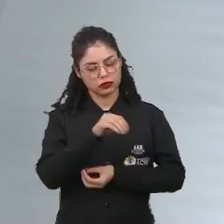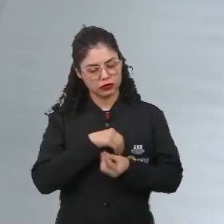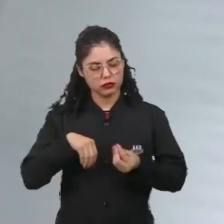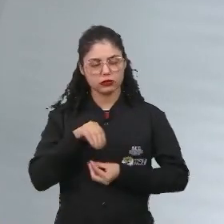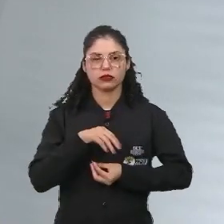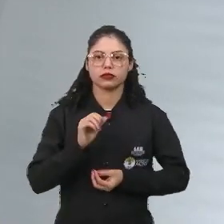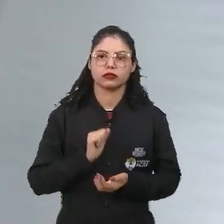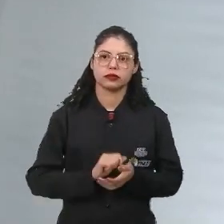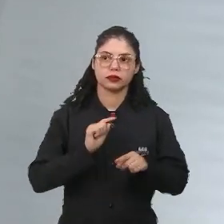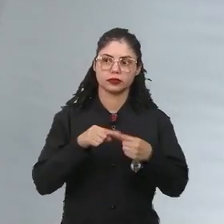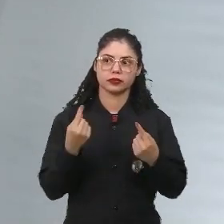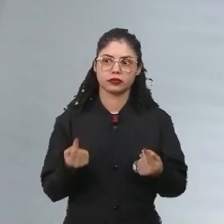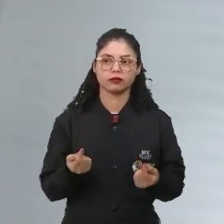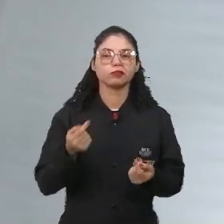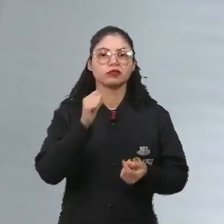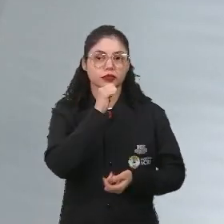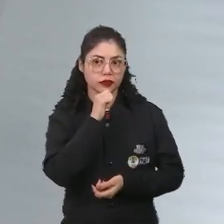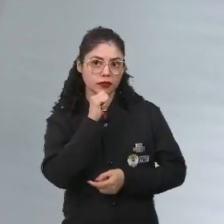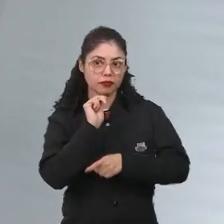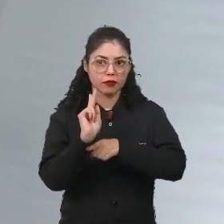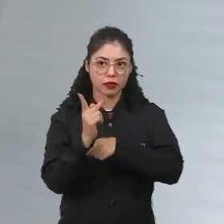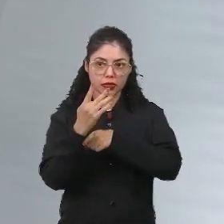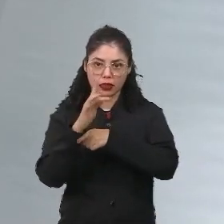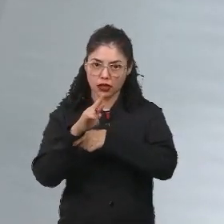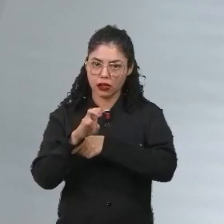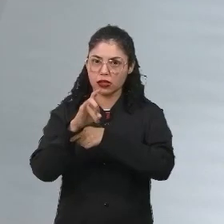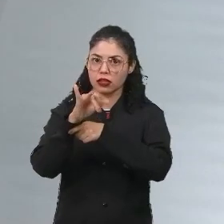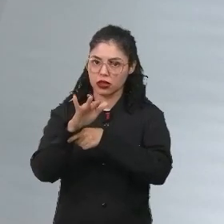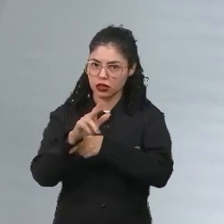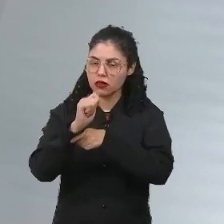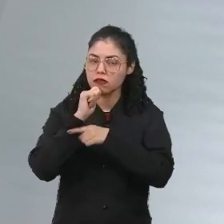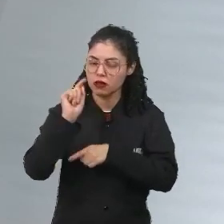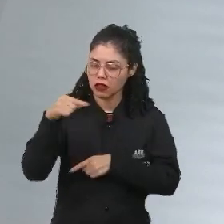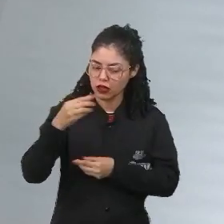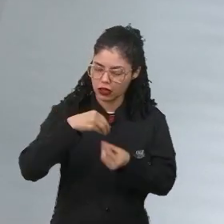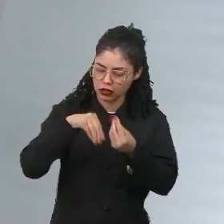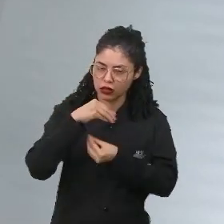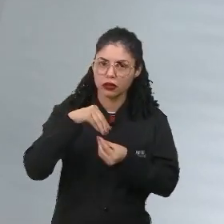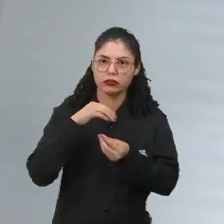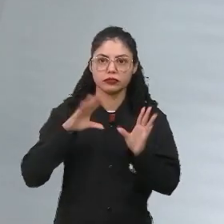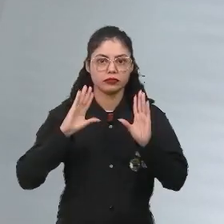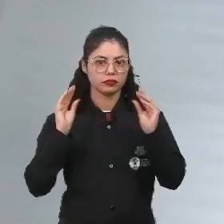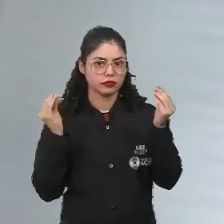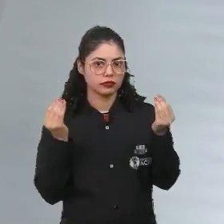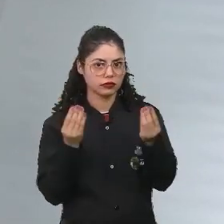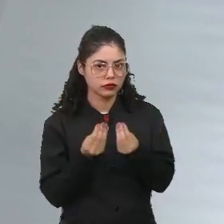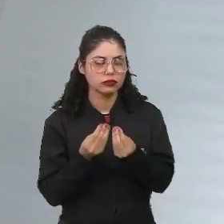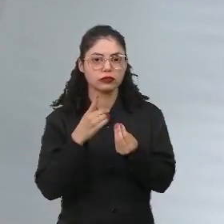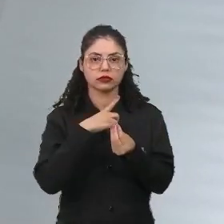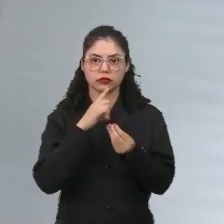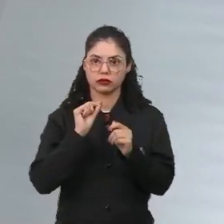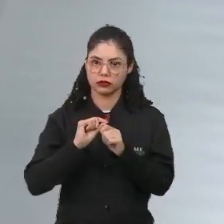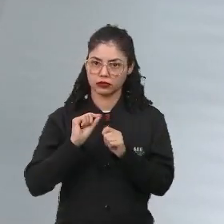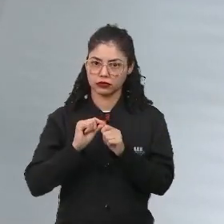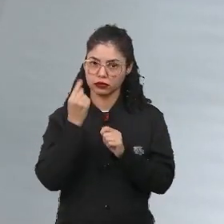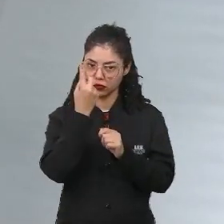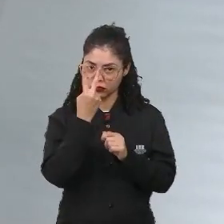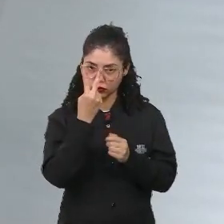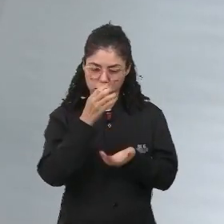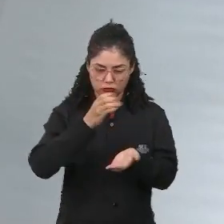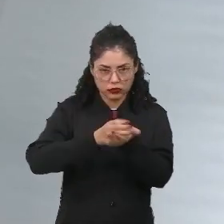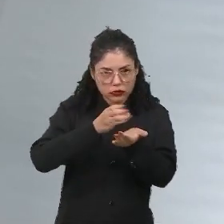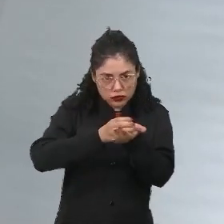homogêneas. Porém, as misturas heterogêneas são aquelas misturas onde as substâncias elas formam duas ou